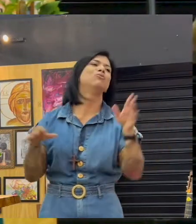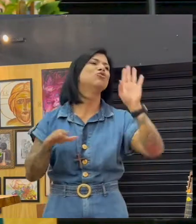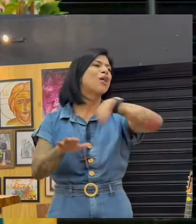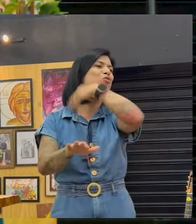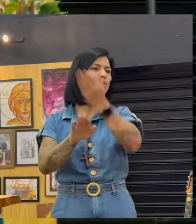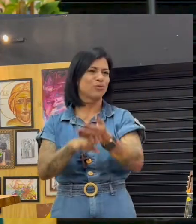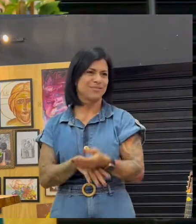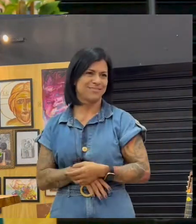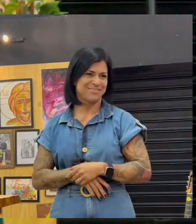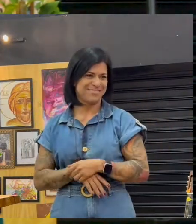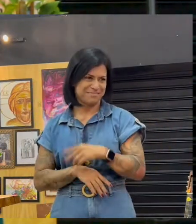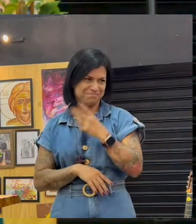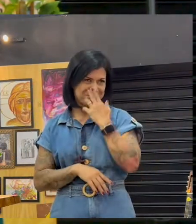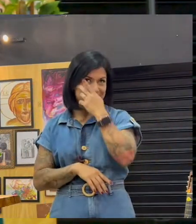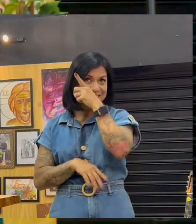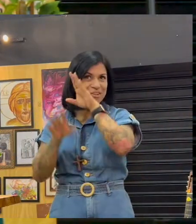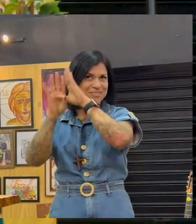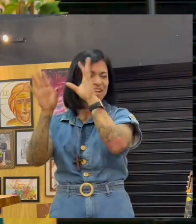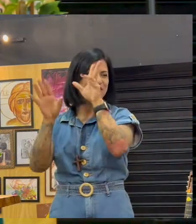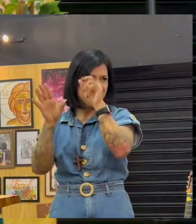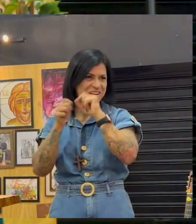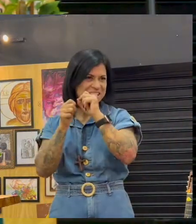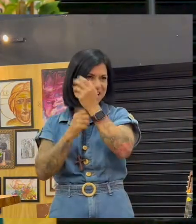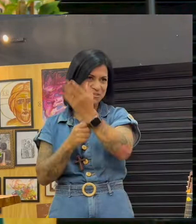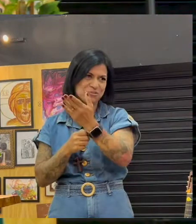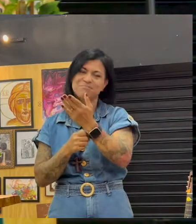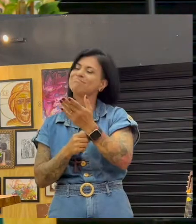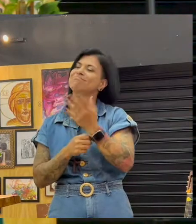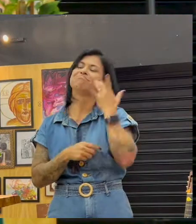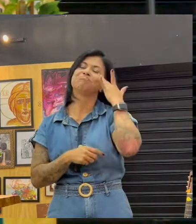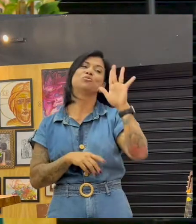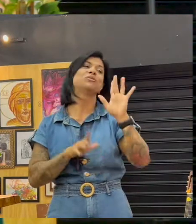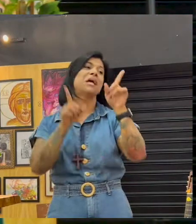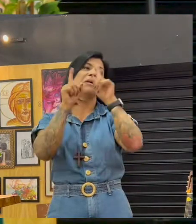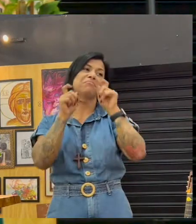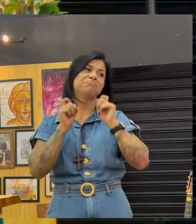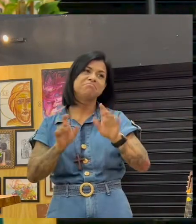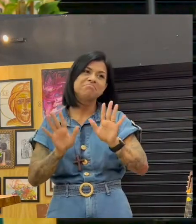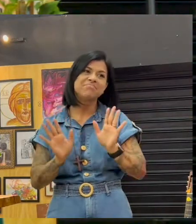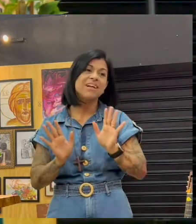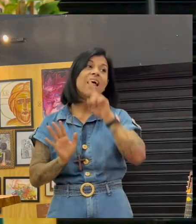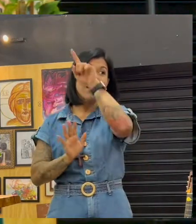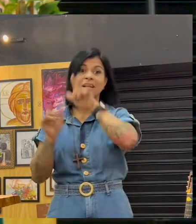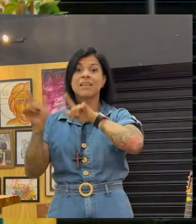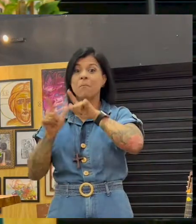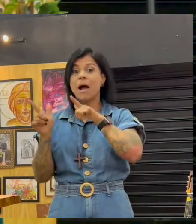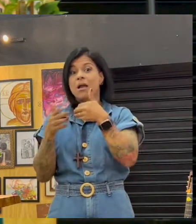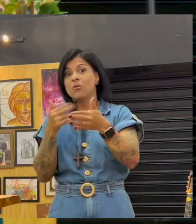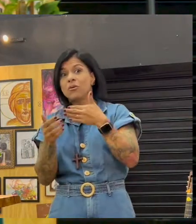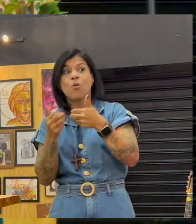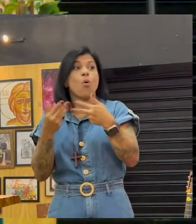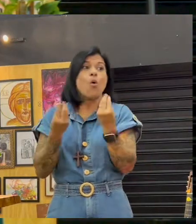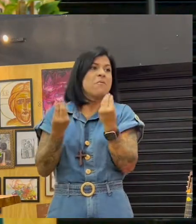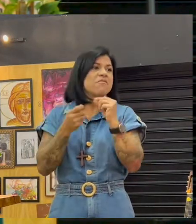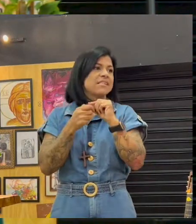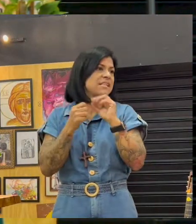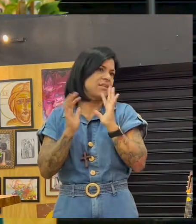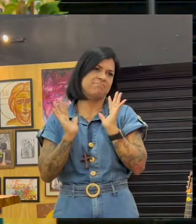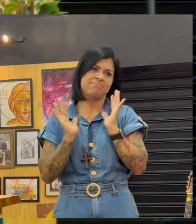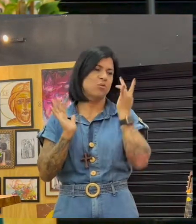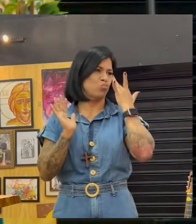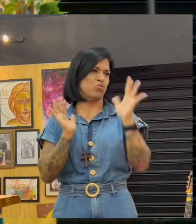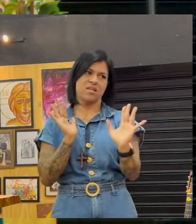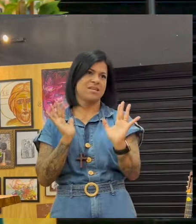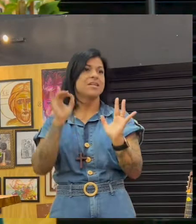você tem. O trabalho não é ruim, o trabalho não é impuro. Temos um Deus que trabalha, ele está executando uma